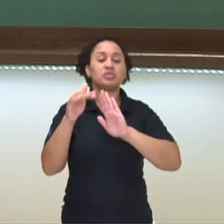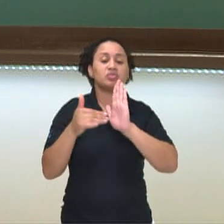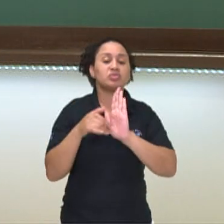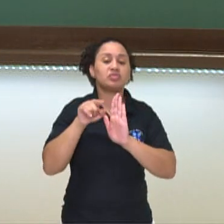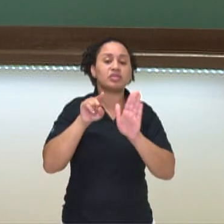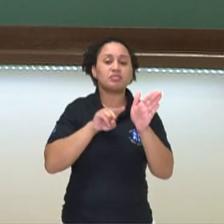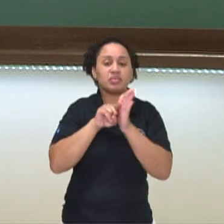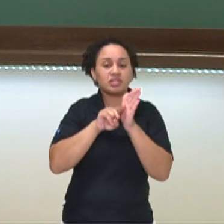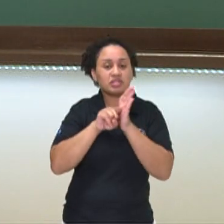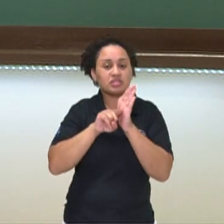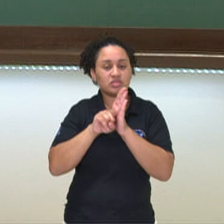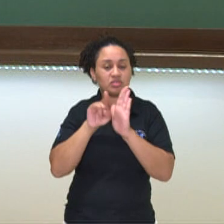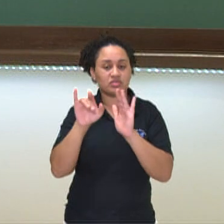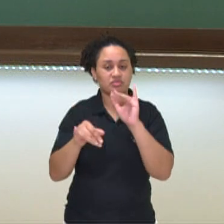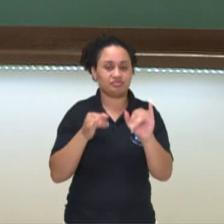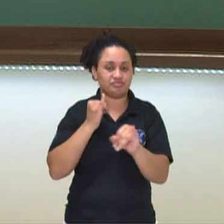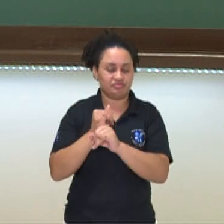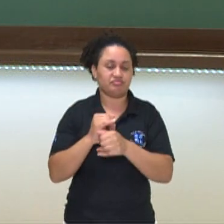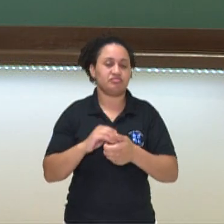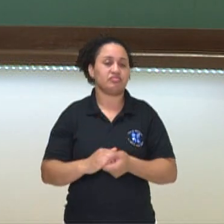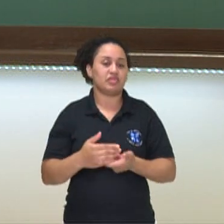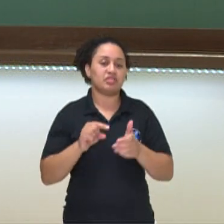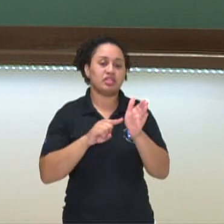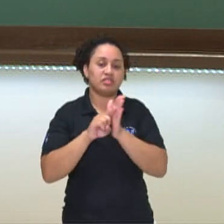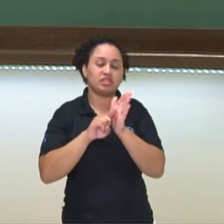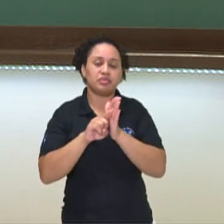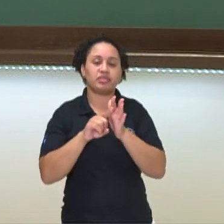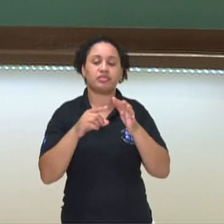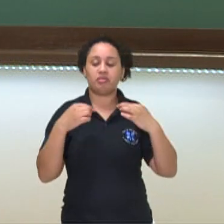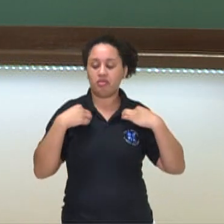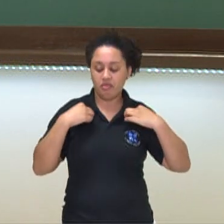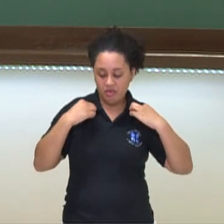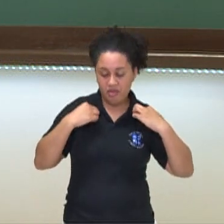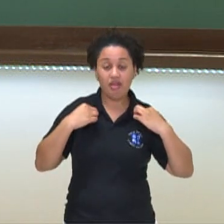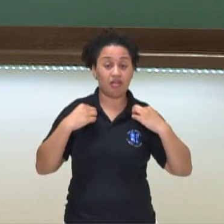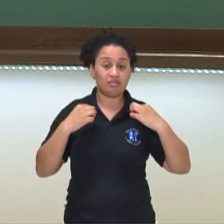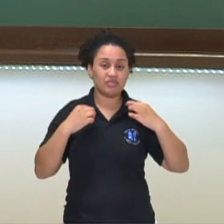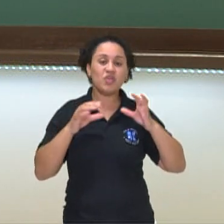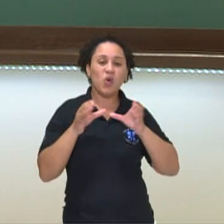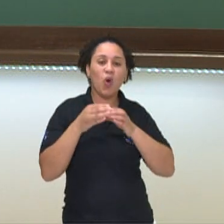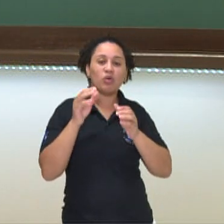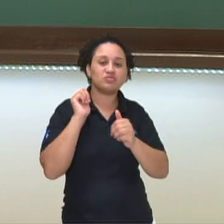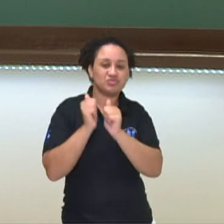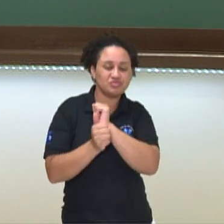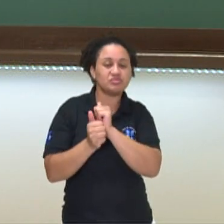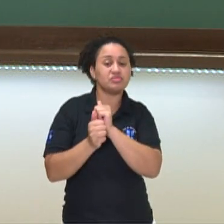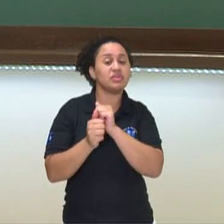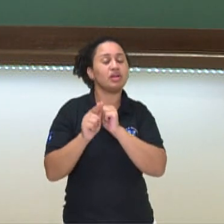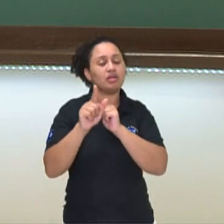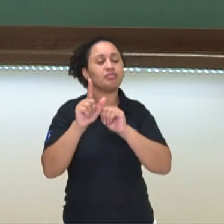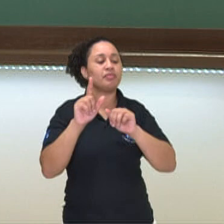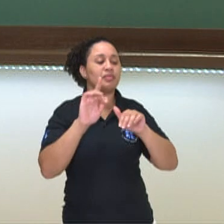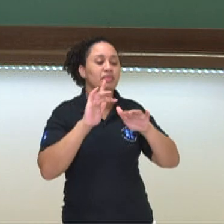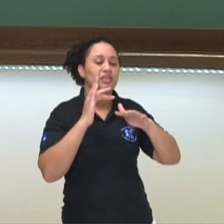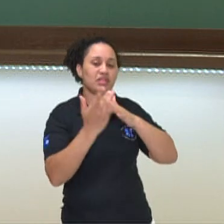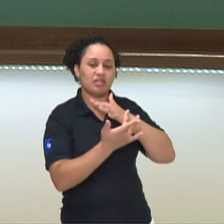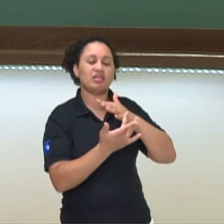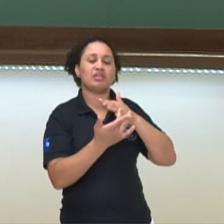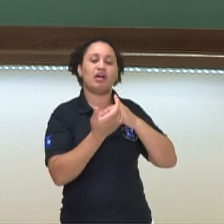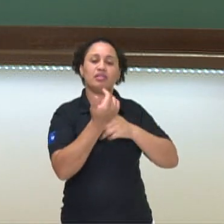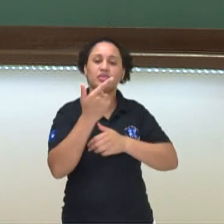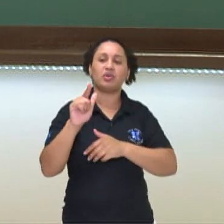na internet. Então, se você pesquisou muito sobre camisas de time de futebol, com certeza, nas redes sociais e em